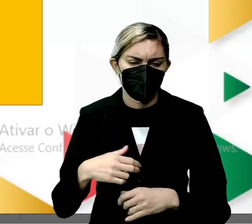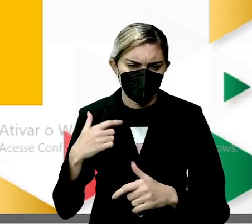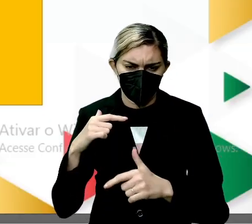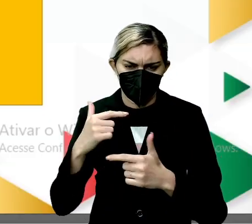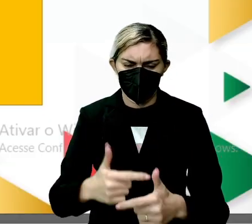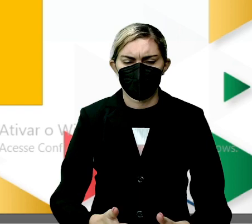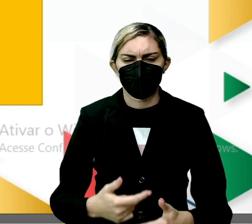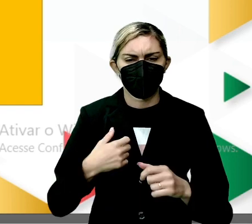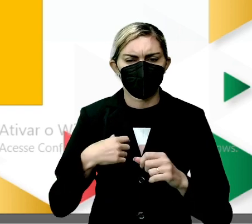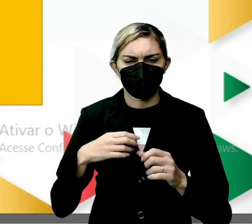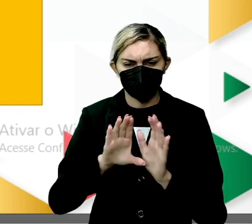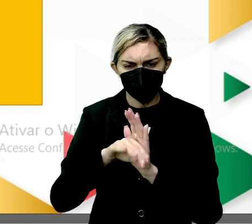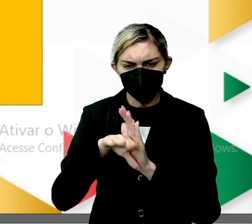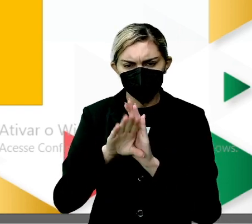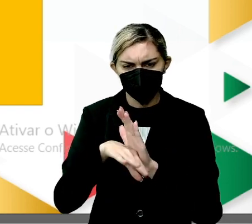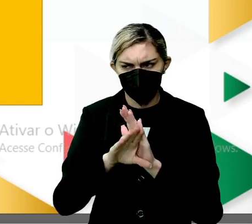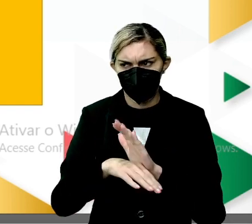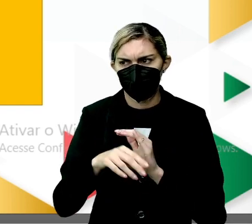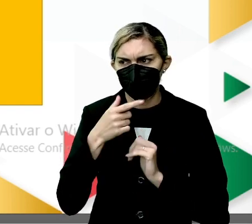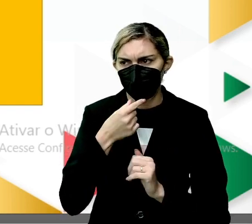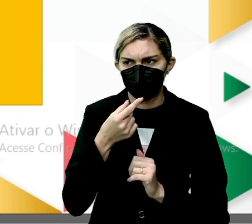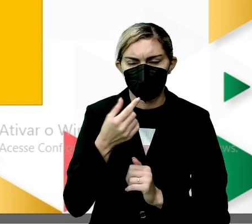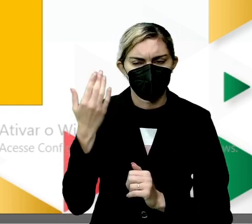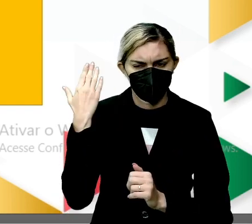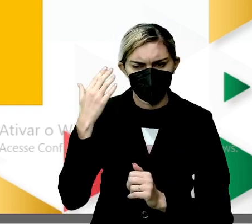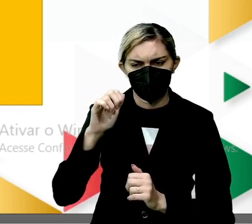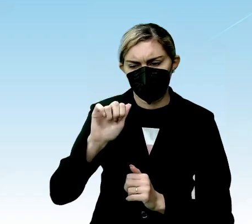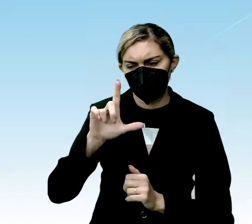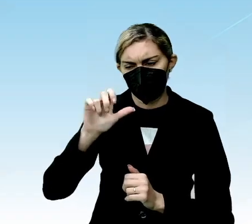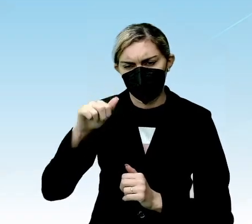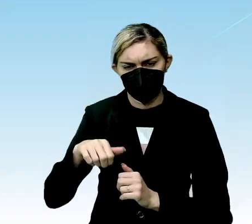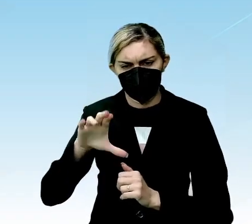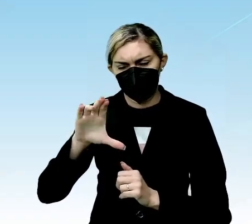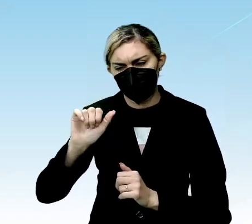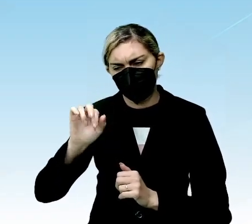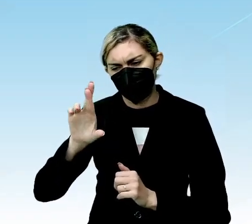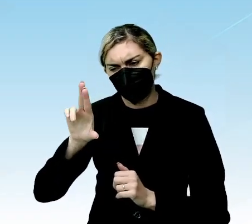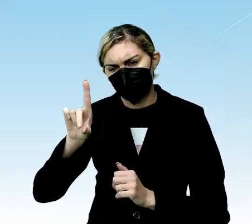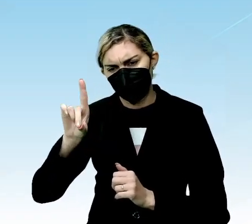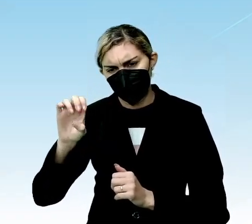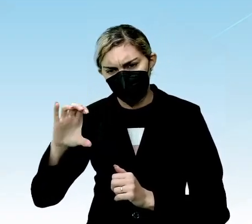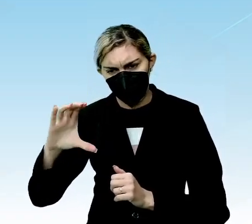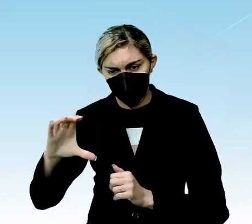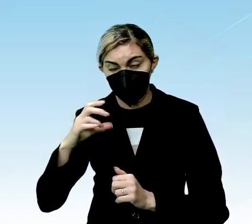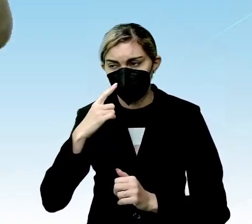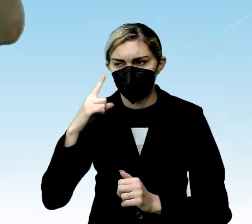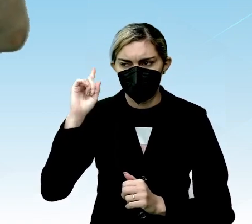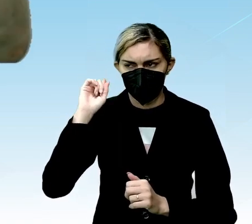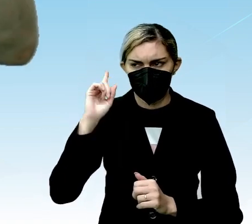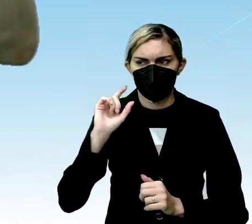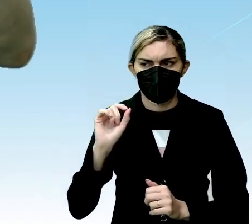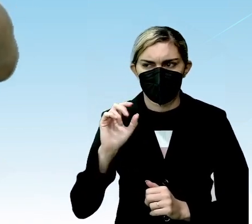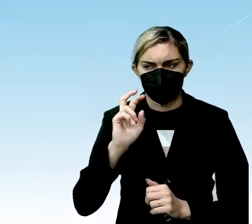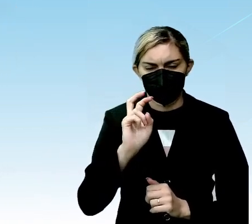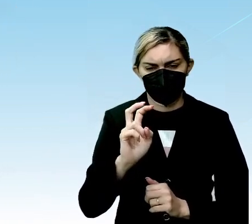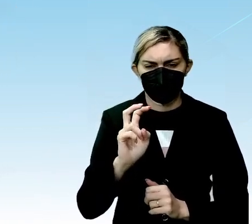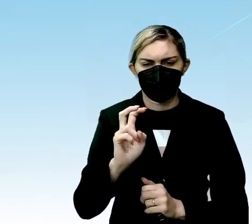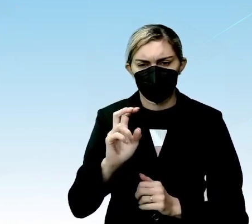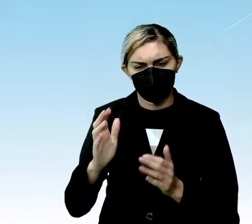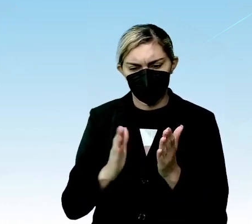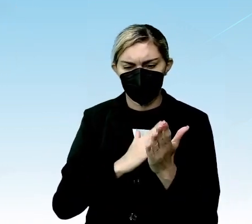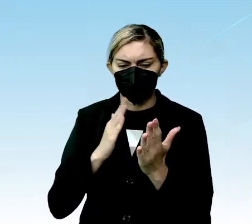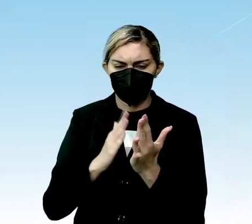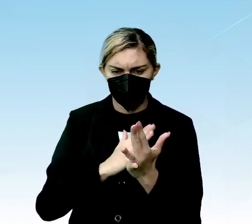codificada por Allan Kardec. Quem é esta figura, o Allan Kardec? Então vamos ver, 5